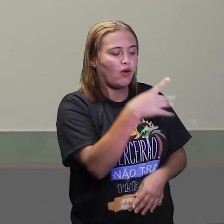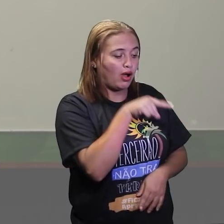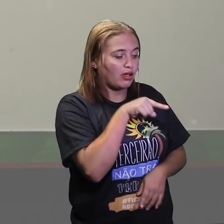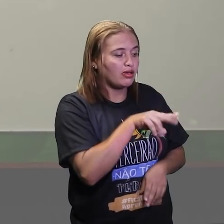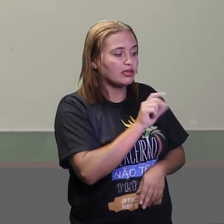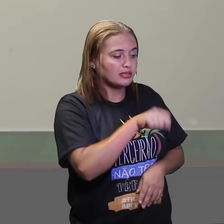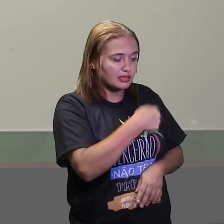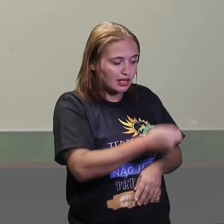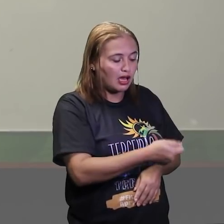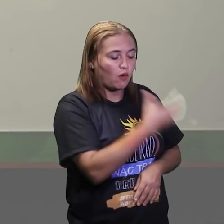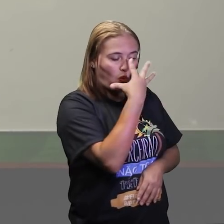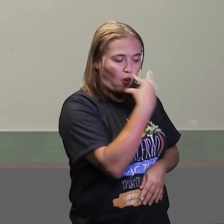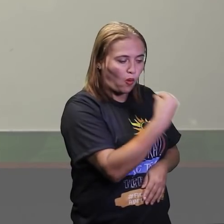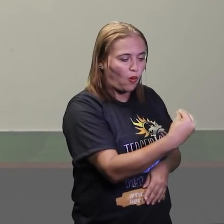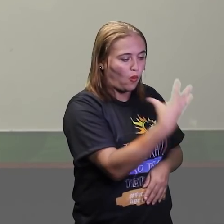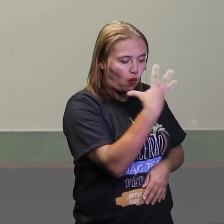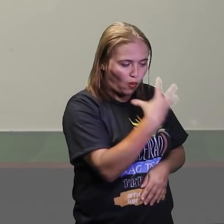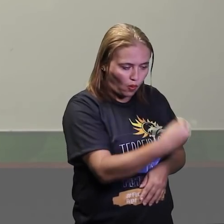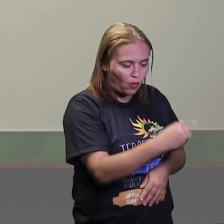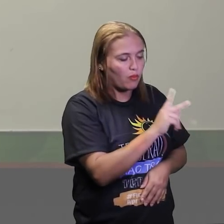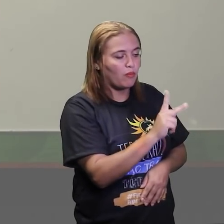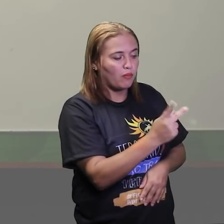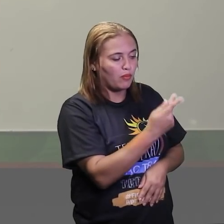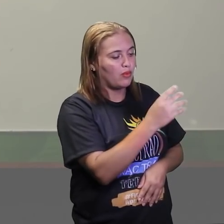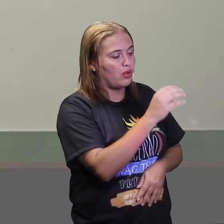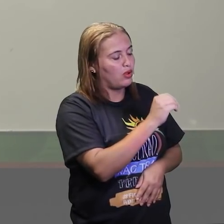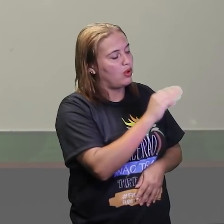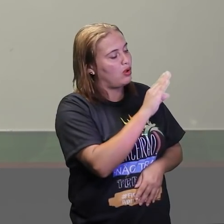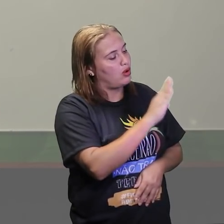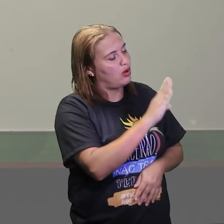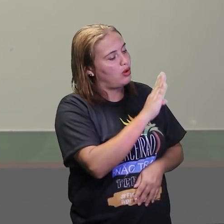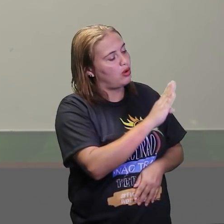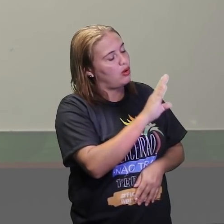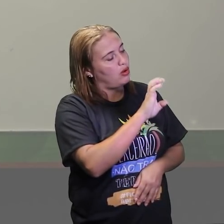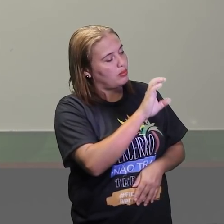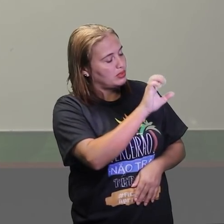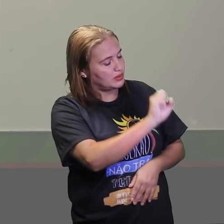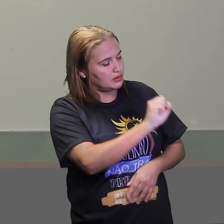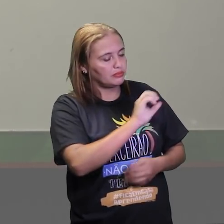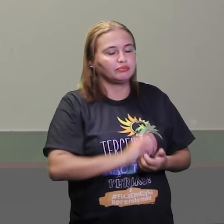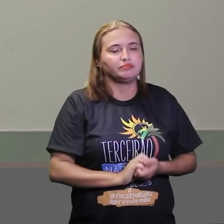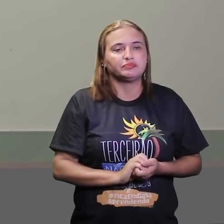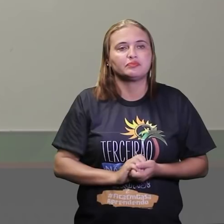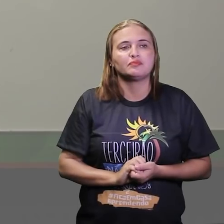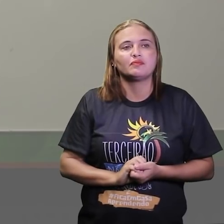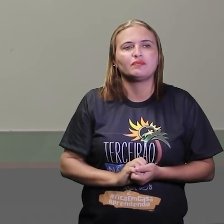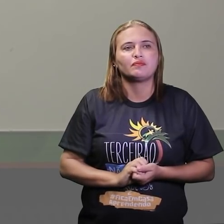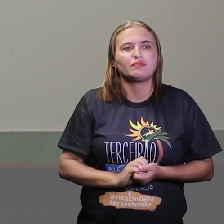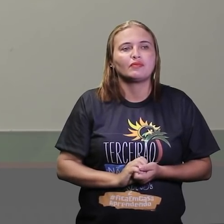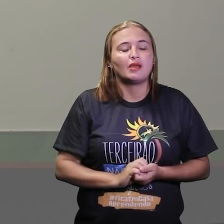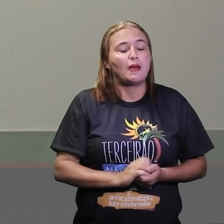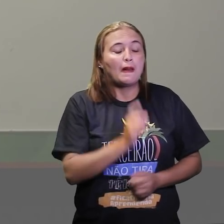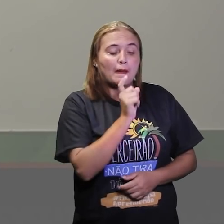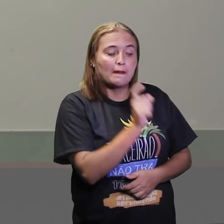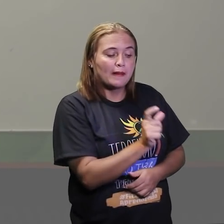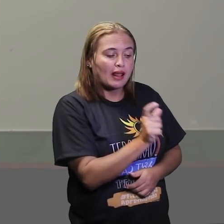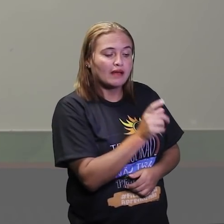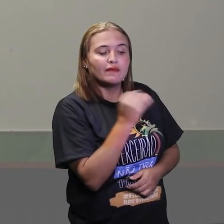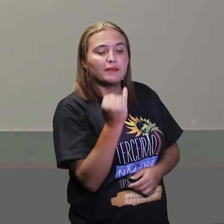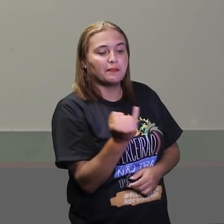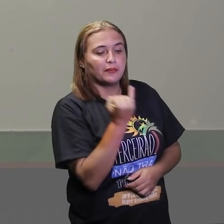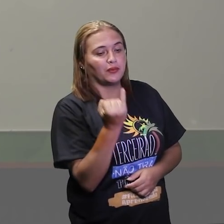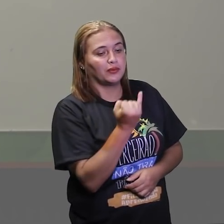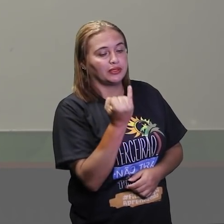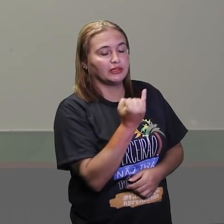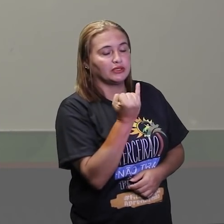nome de Hobbes, o que tu vai lembrar? Absolutismo, correto? Perfeito. Agora vamos lá. Outra palavra de ordem importante, não pode vacilar